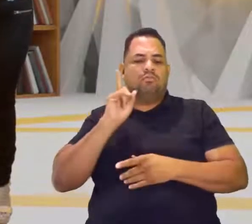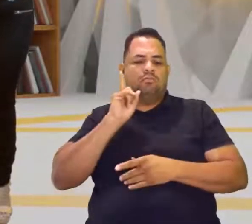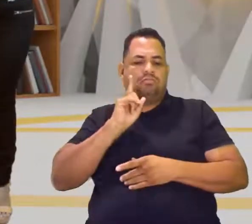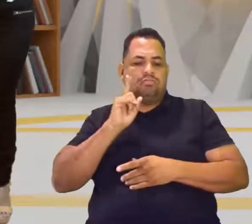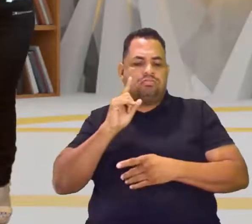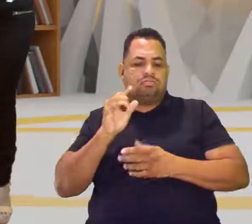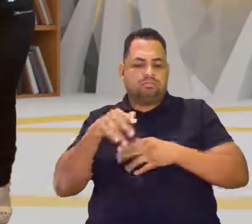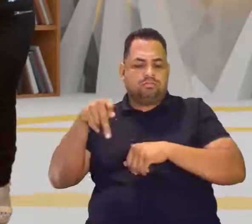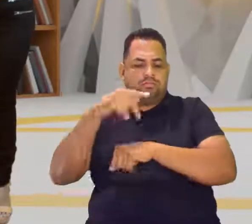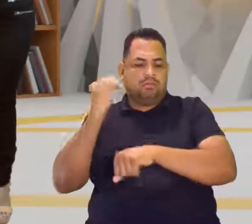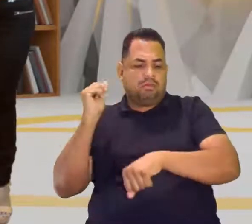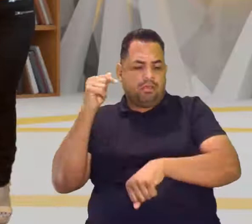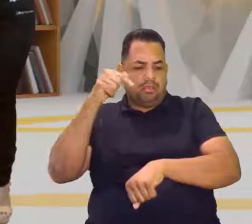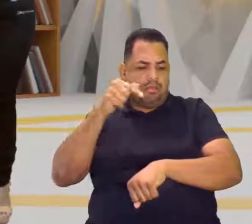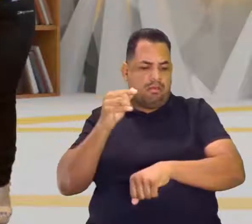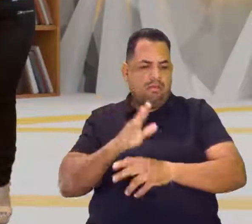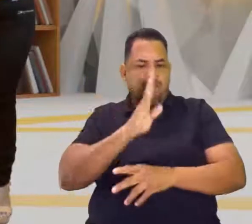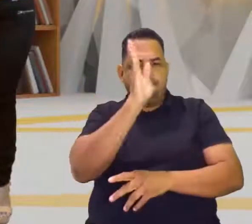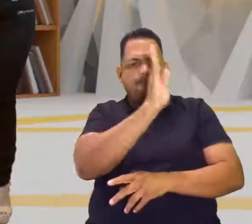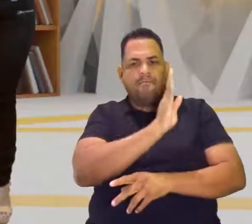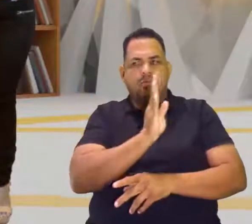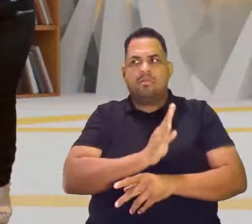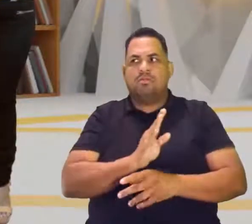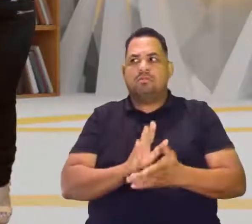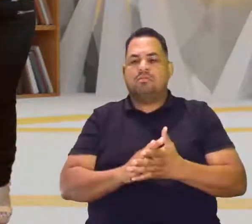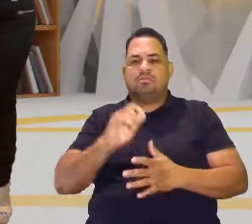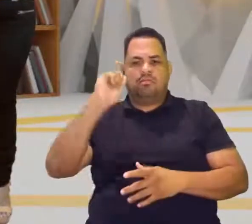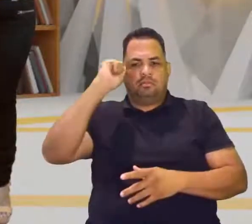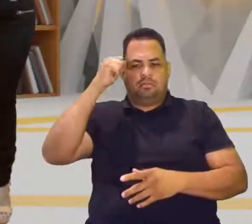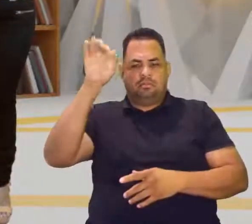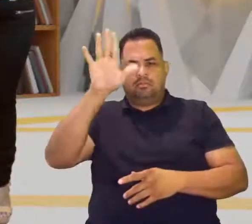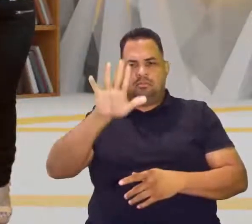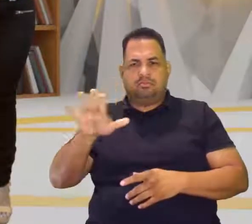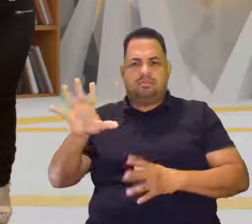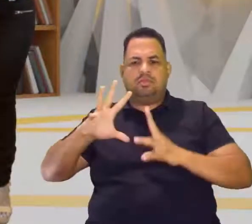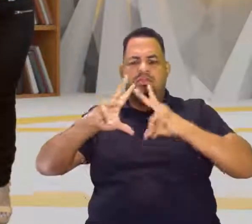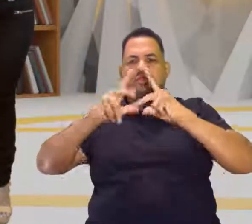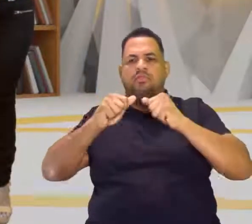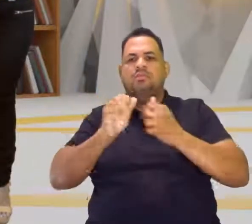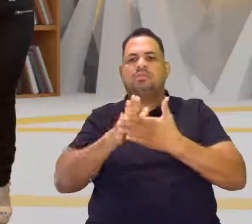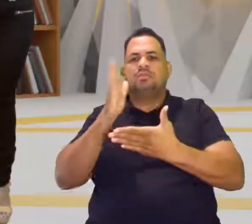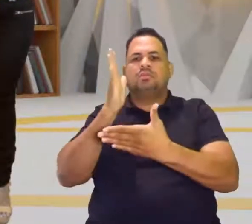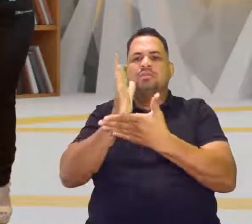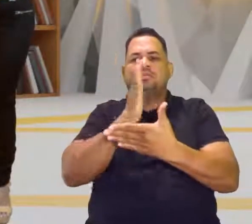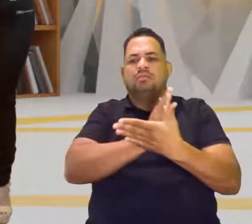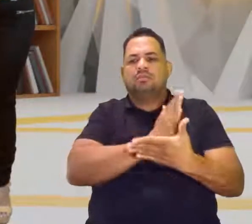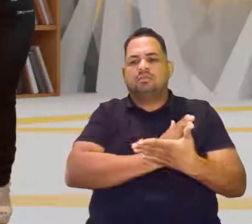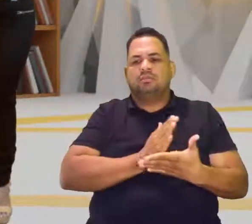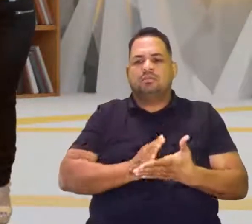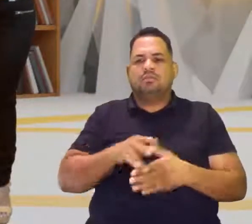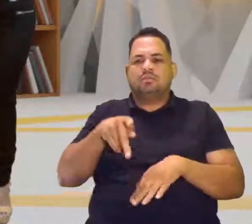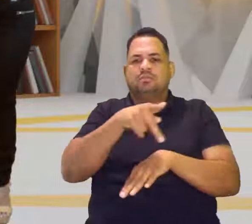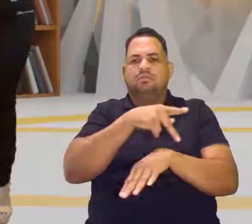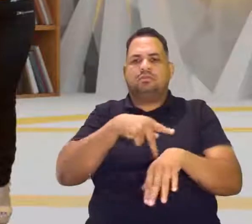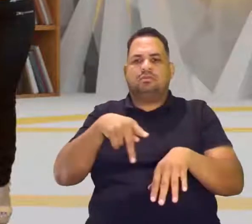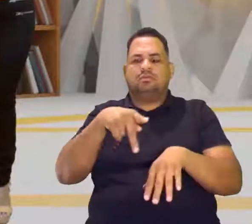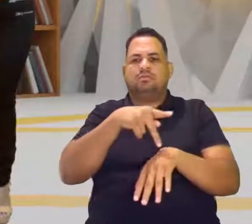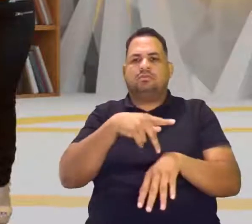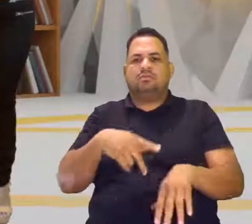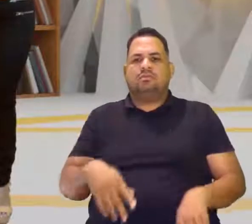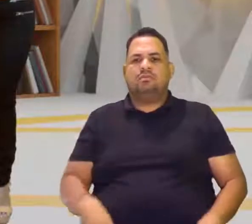tá um grande muito grande a África basicamente inteira foi dividida os países